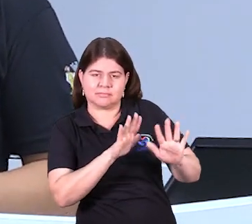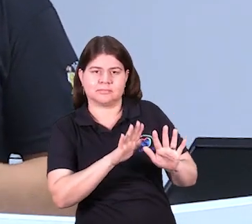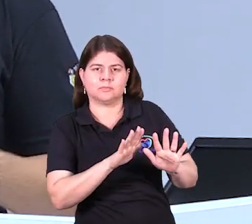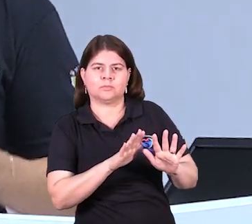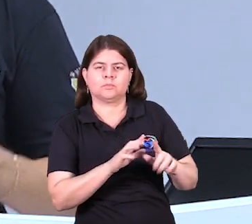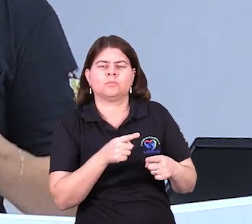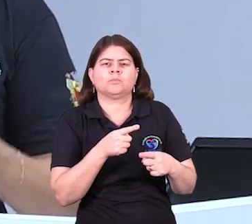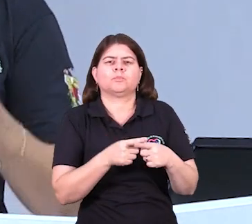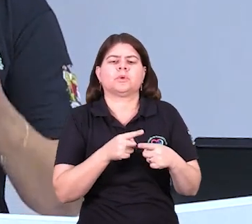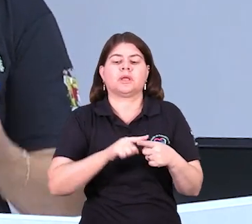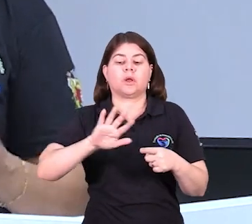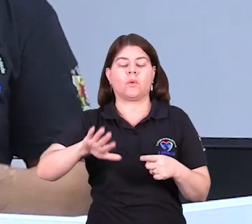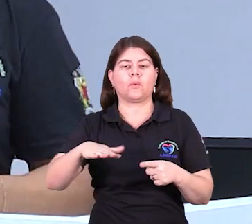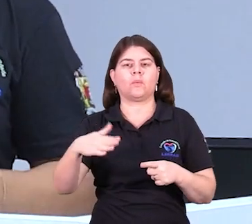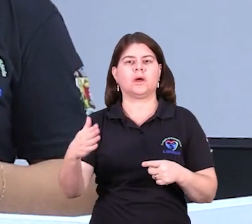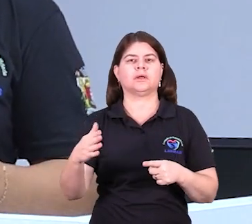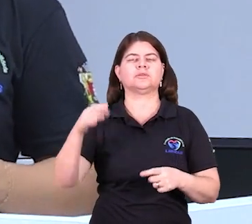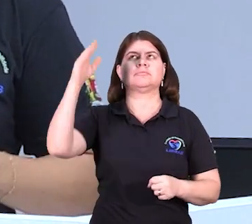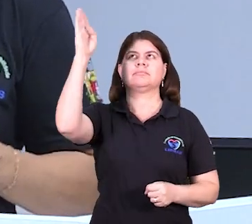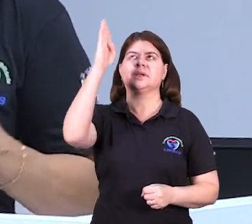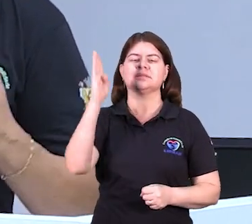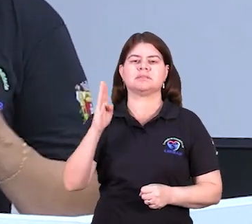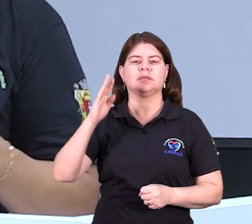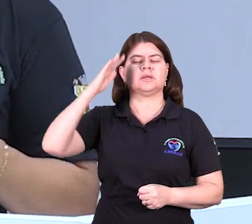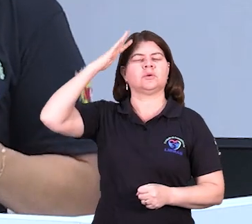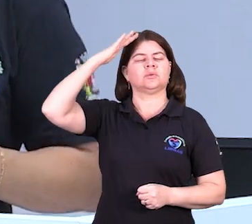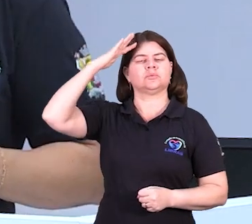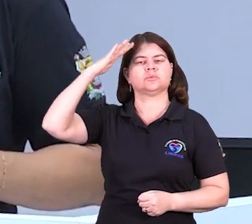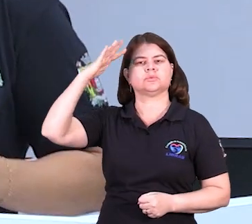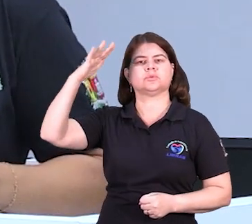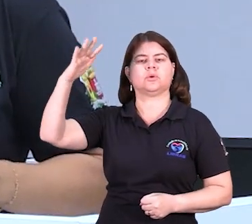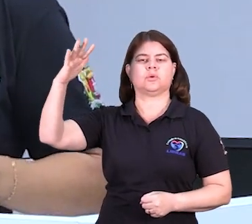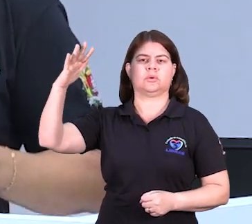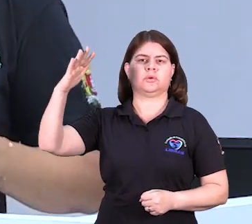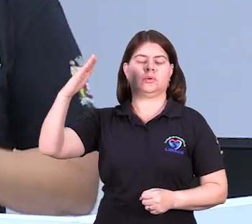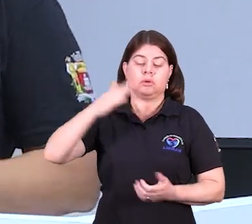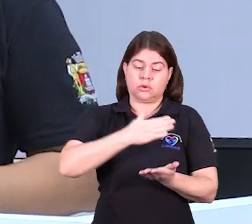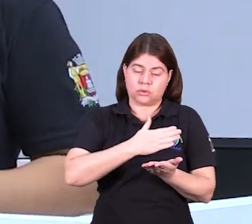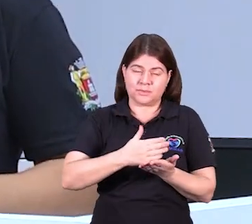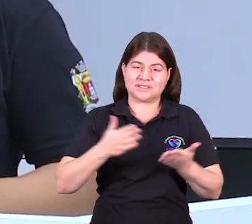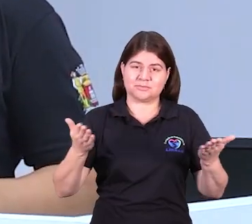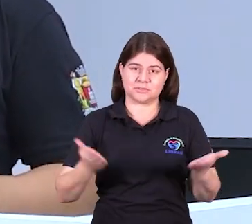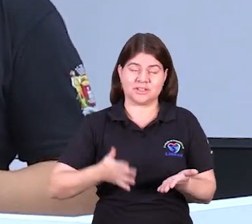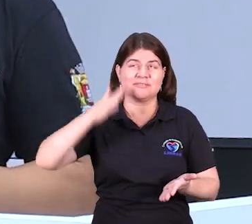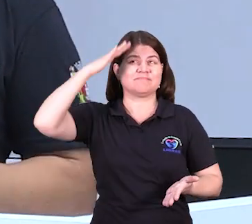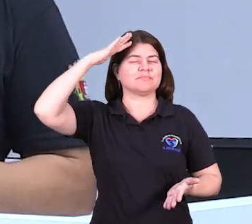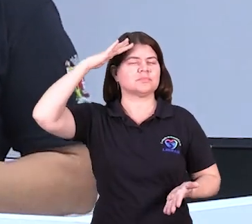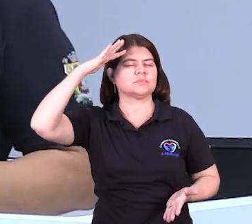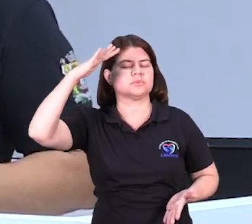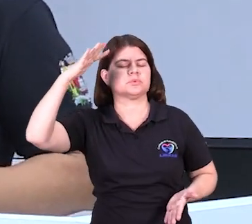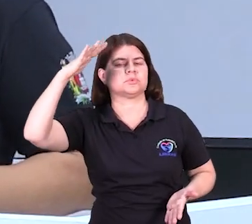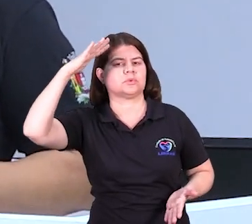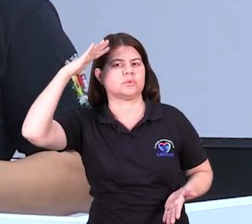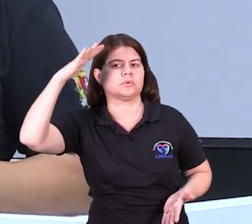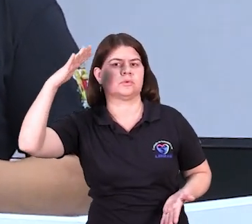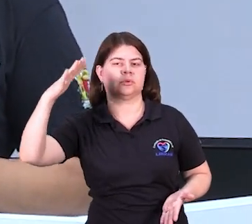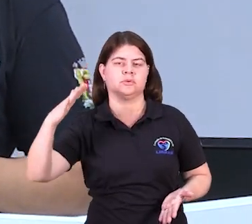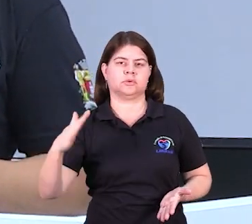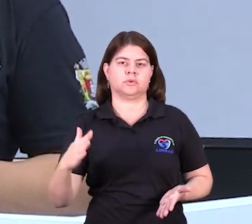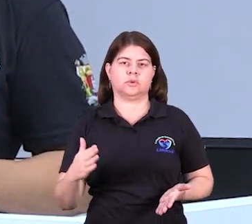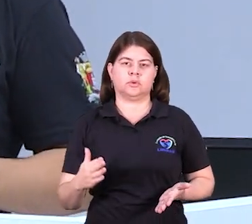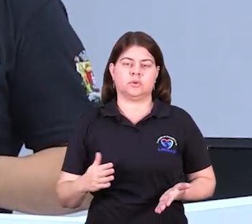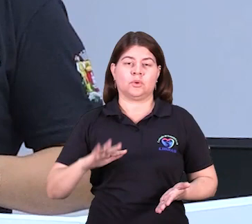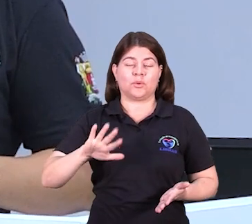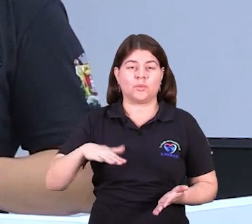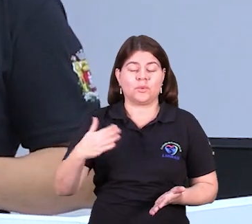cuidado, porque quando fala a parte do hino, né? Brasil, um sonho intenso, a gente começa fazendo aqui, Brasil, um sonho intenso.